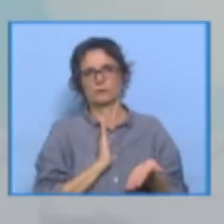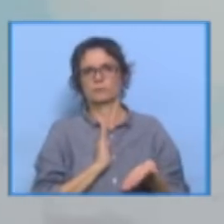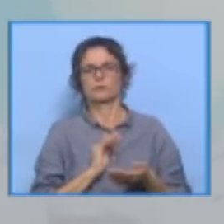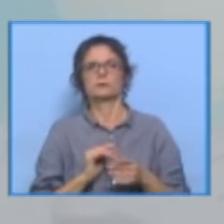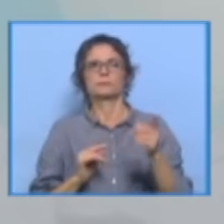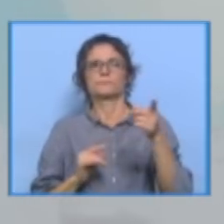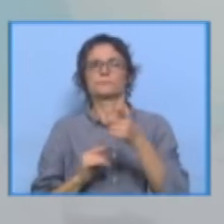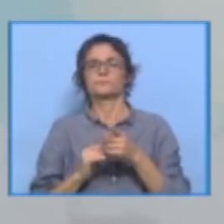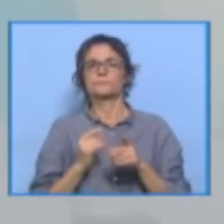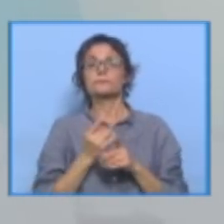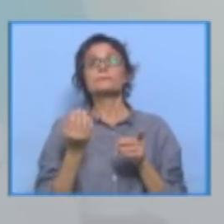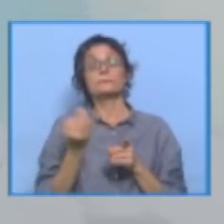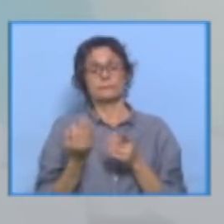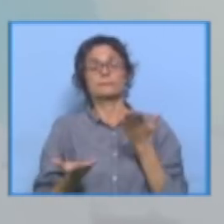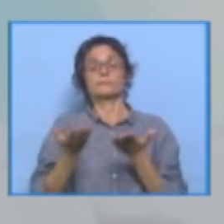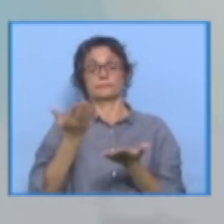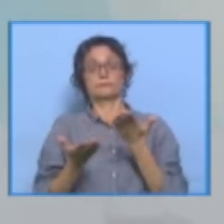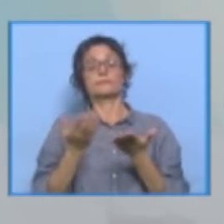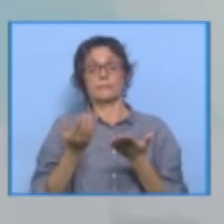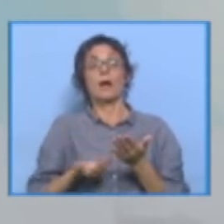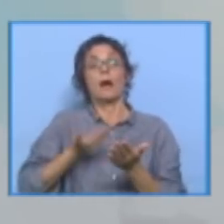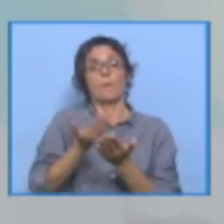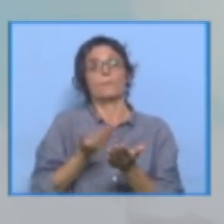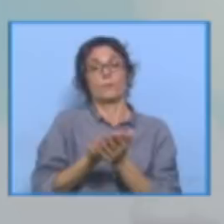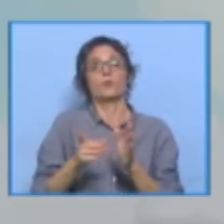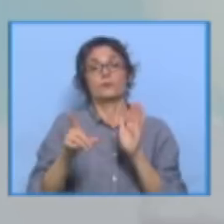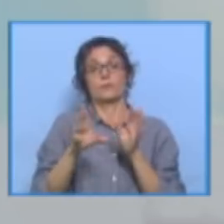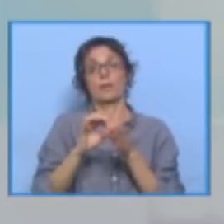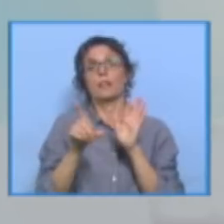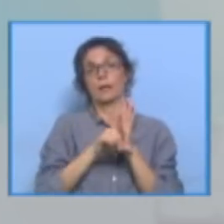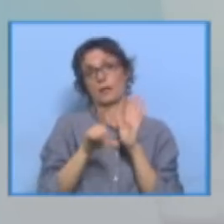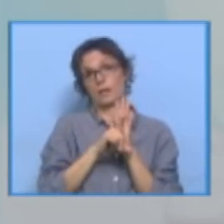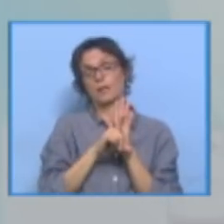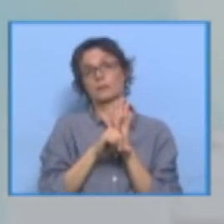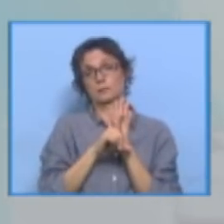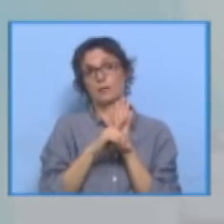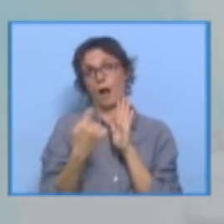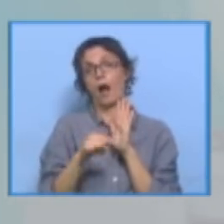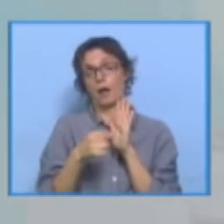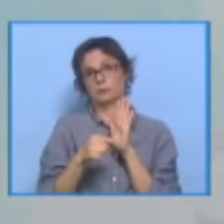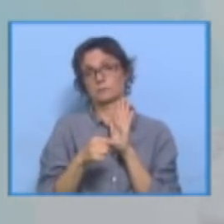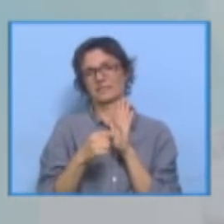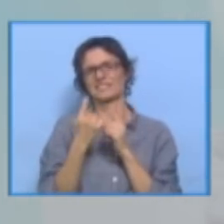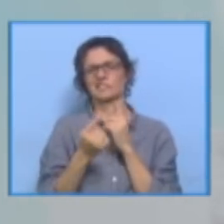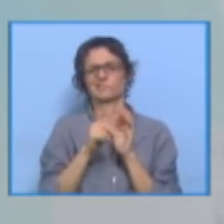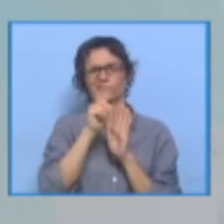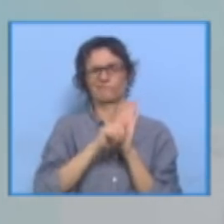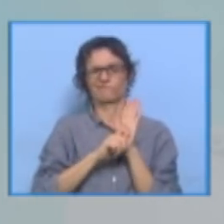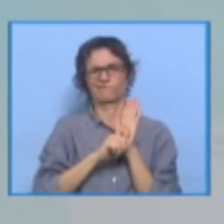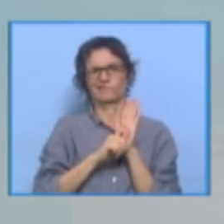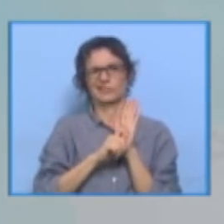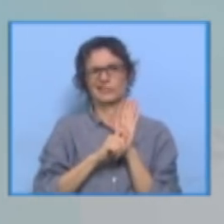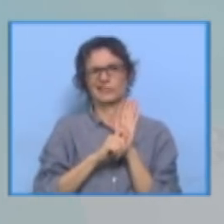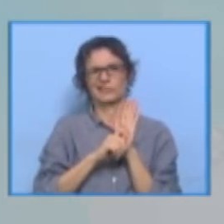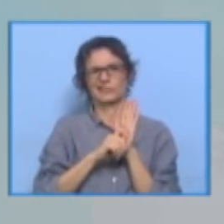de facto, muitas propostas legislativas que não têm em conta a ética médica. Que